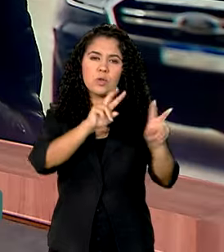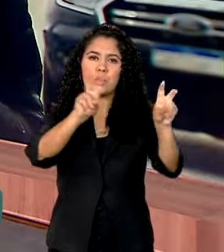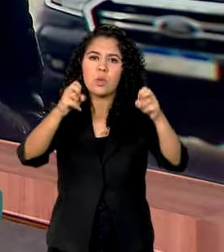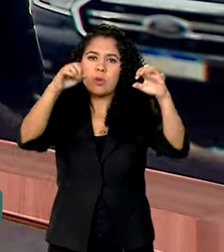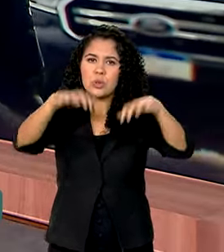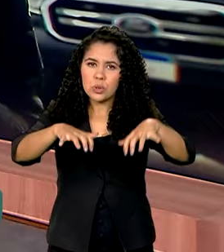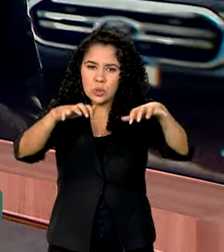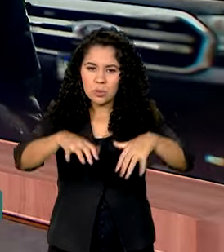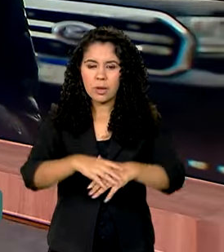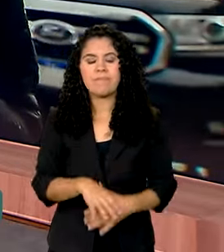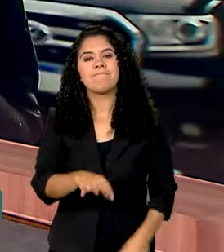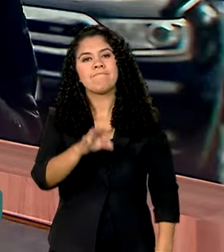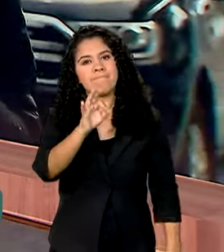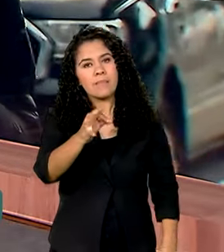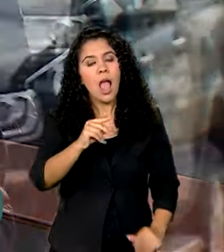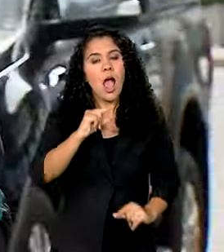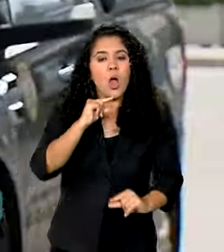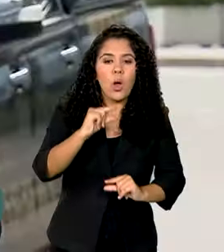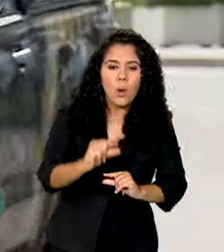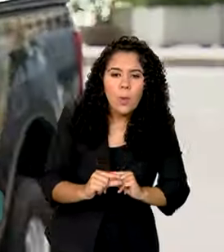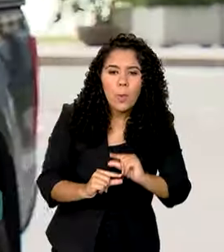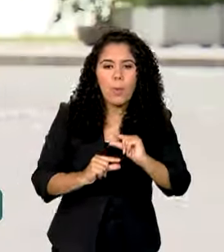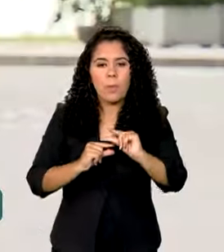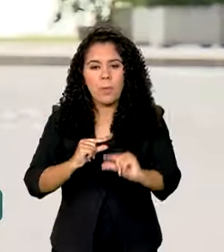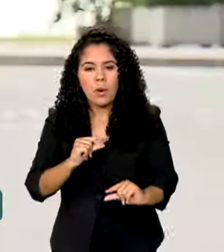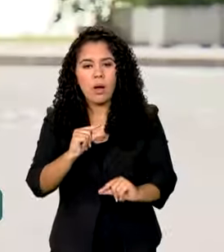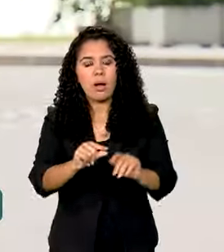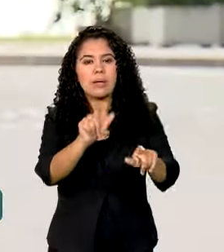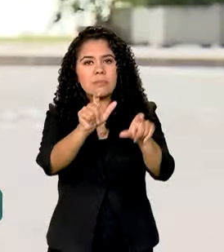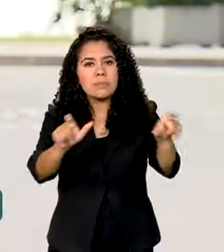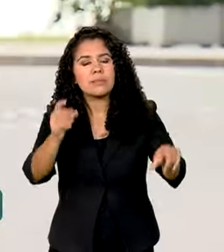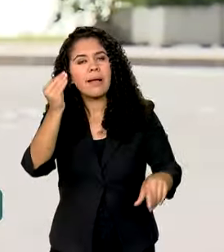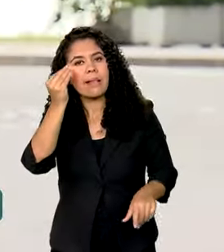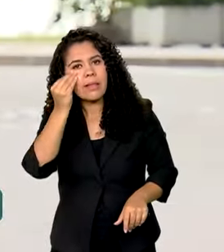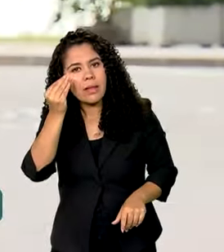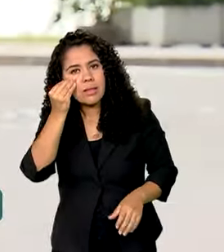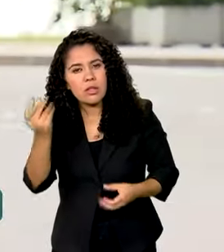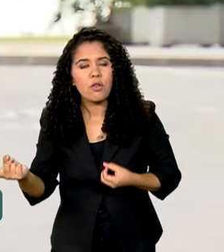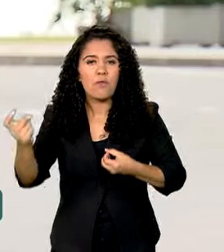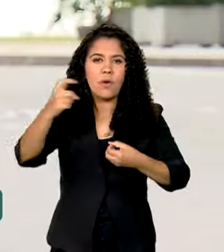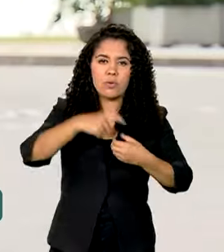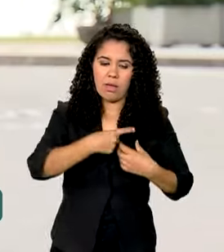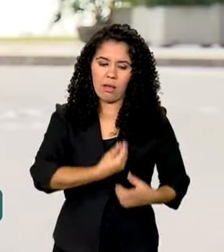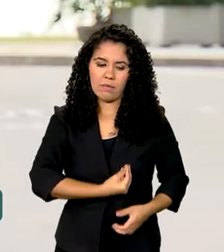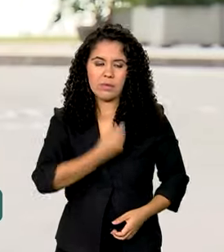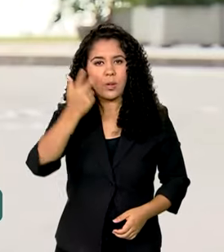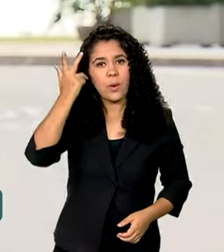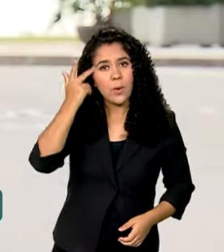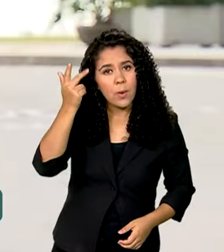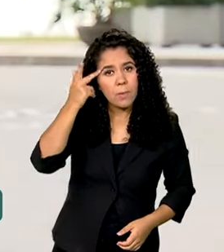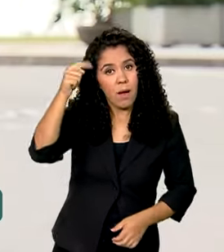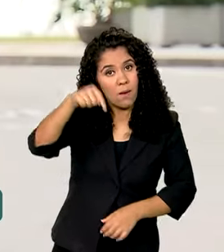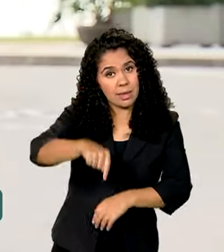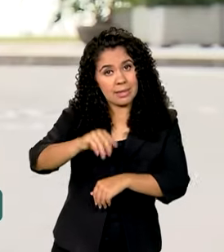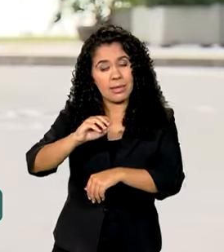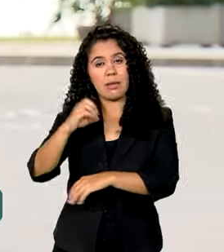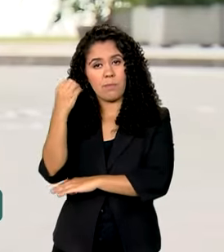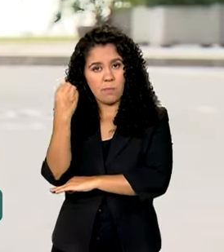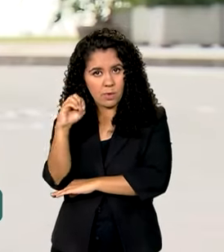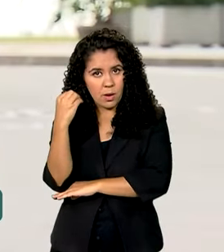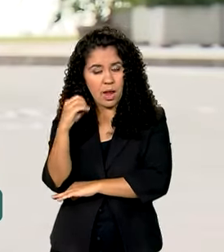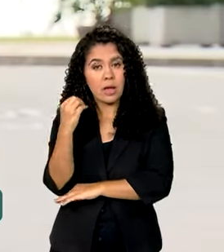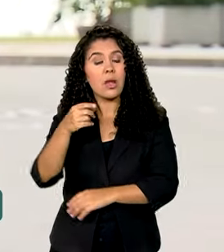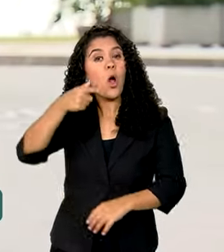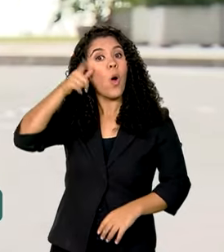É isso mesmo, Vanessa. Aos poucos as pessoas vão tentando retomar a normalidade aqui em Porto Alegre. Ontem, inclusive,